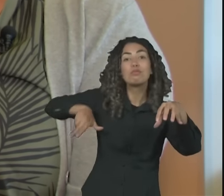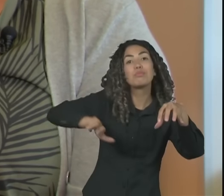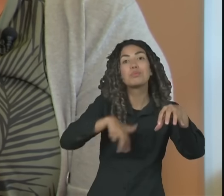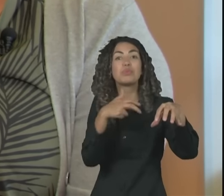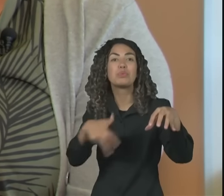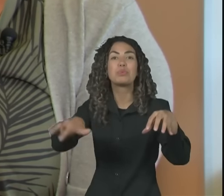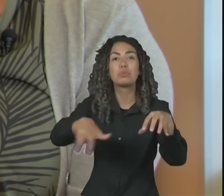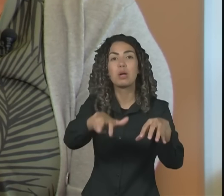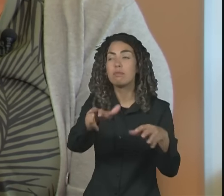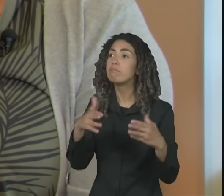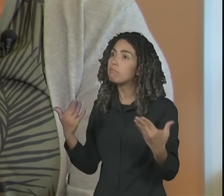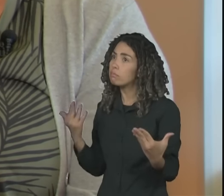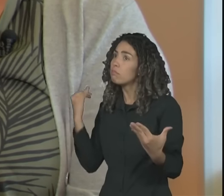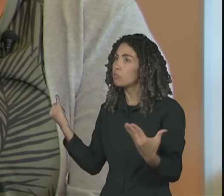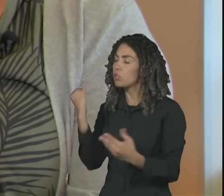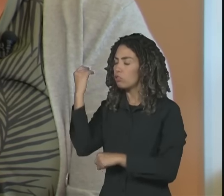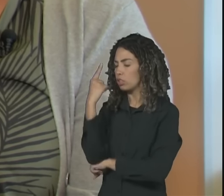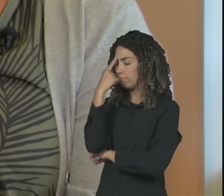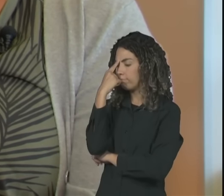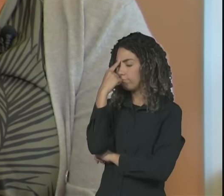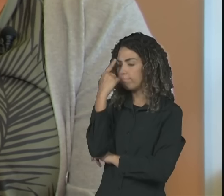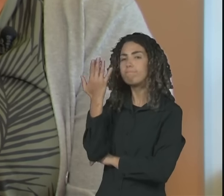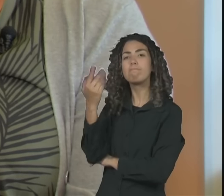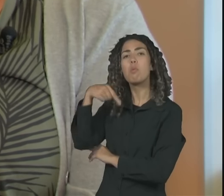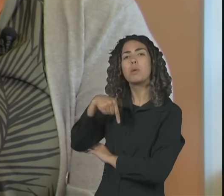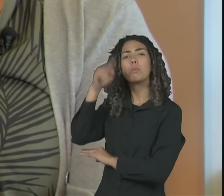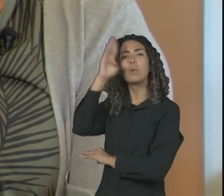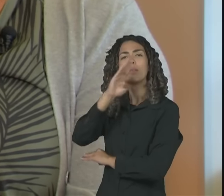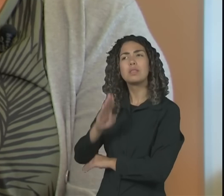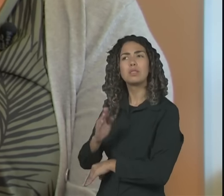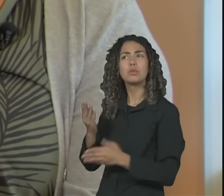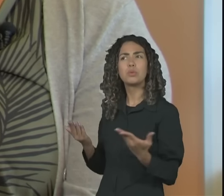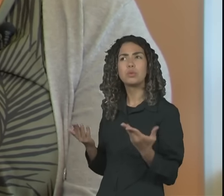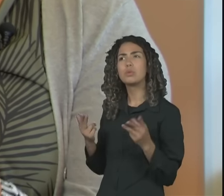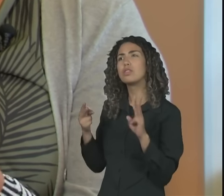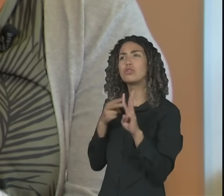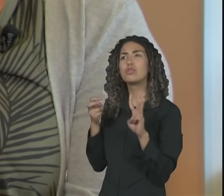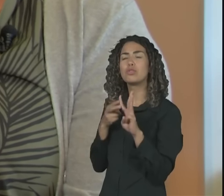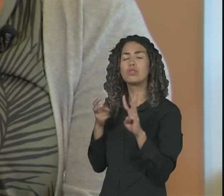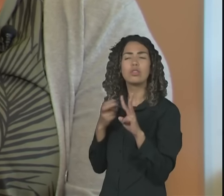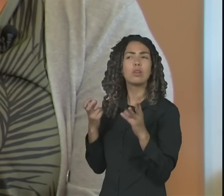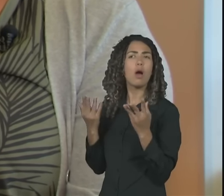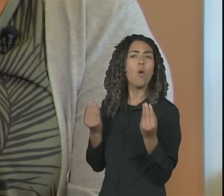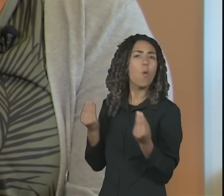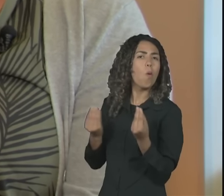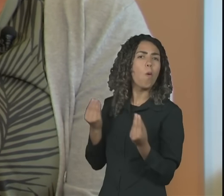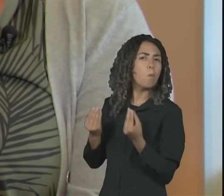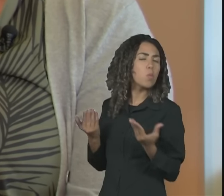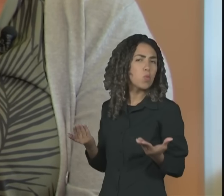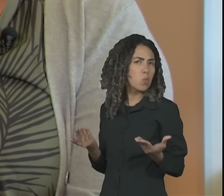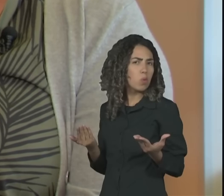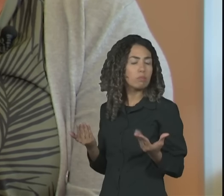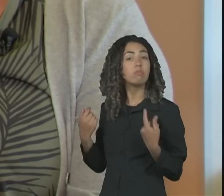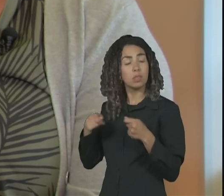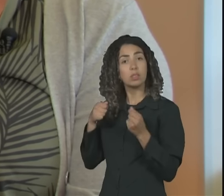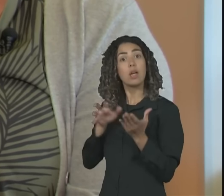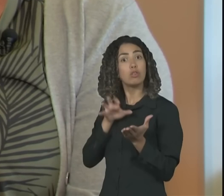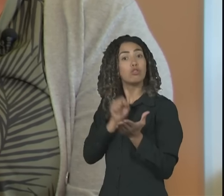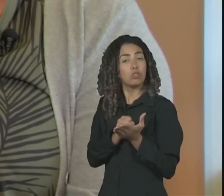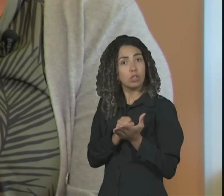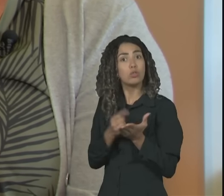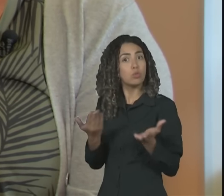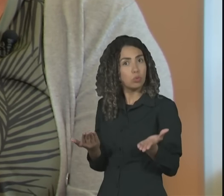crianças indígenas hoje no nosso país, né? E fazer um registro com o olhar do